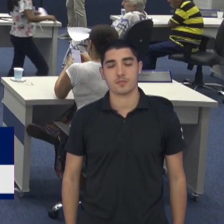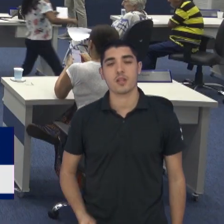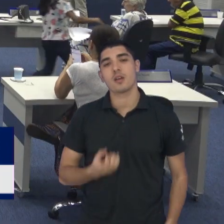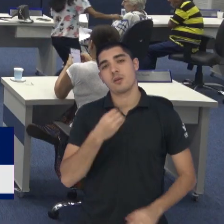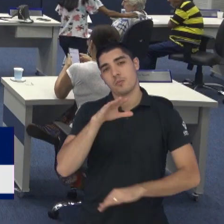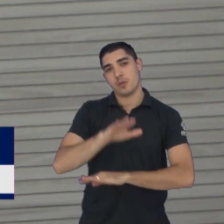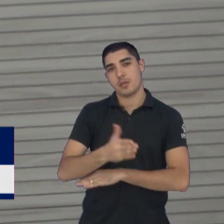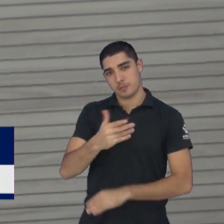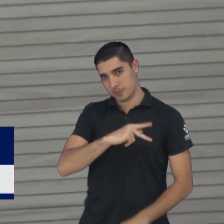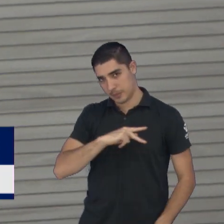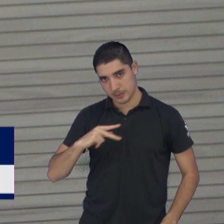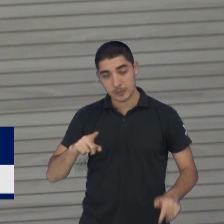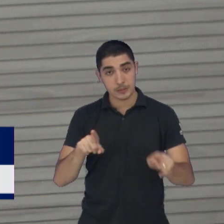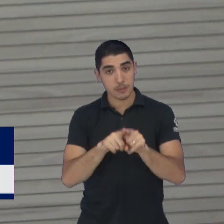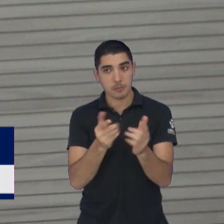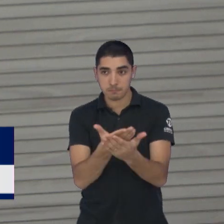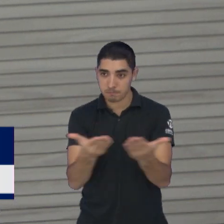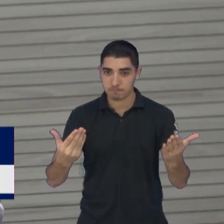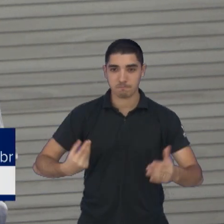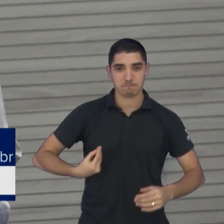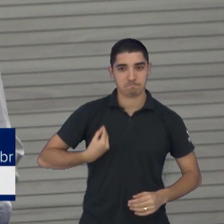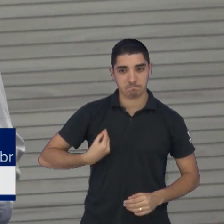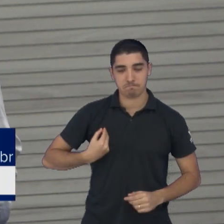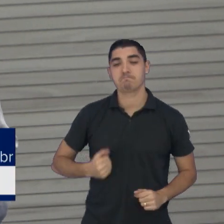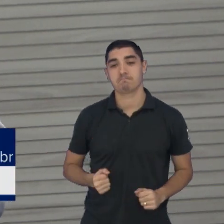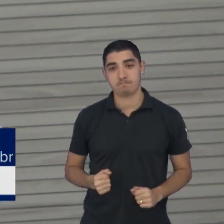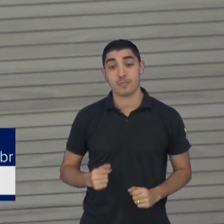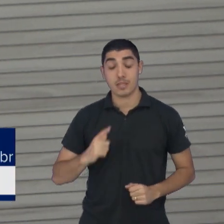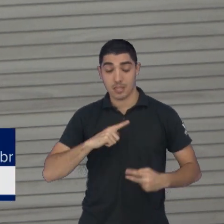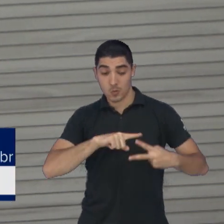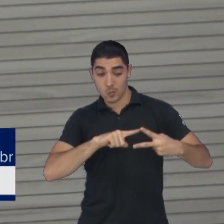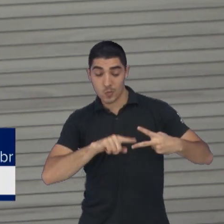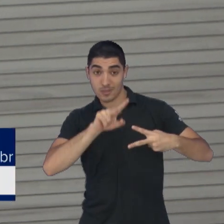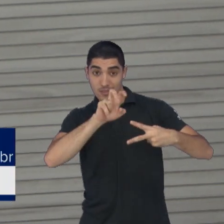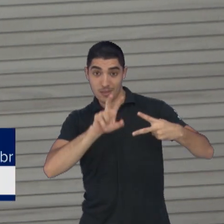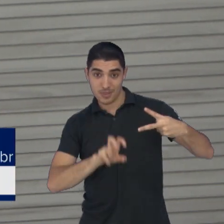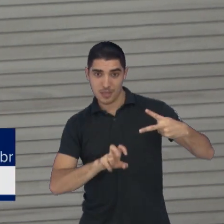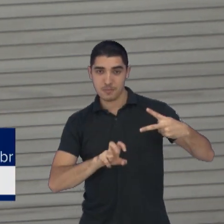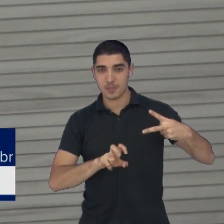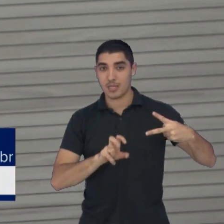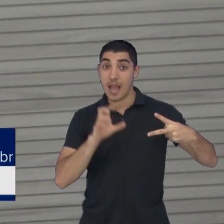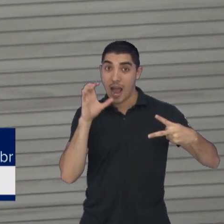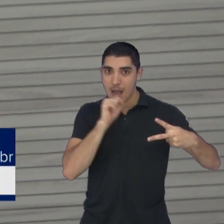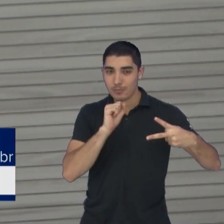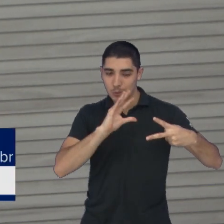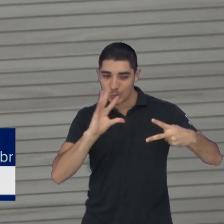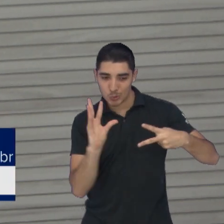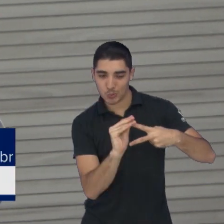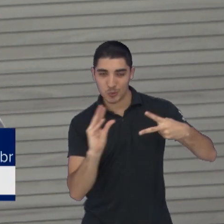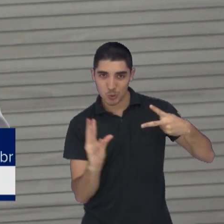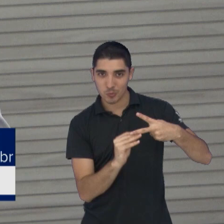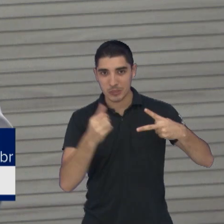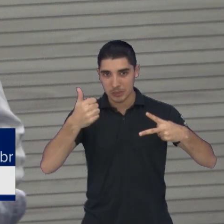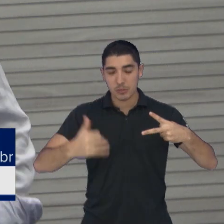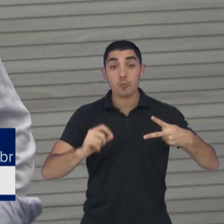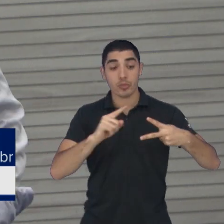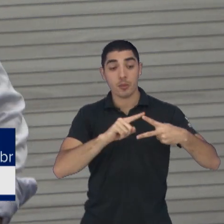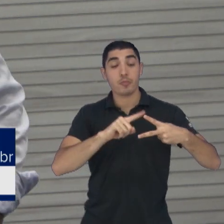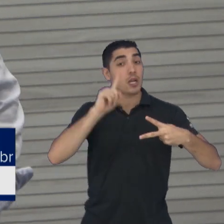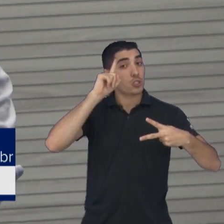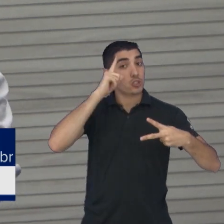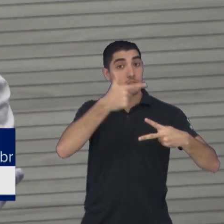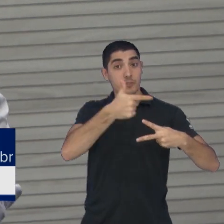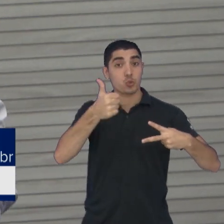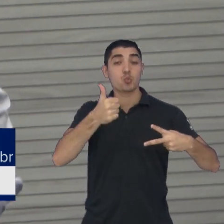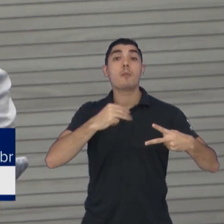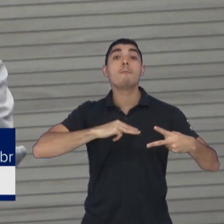tarde a todos os presentes. Falar 2 assuntos aqui, tentar ser rápido. Obrigado pelo espaço. Primeiro que hoje, dia 21 de março, né,